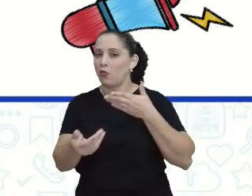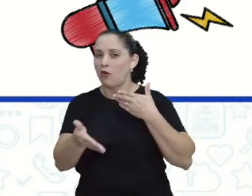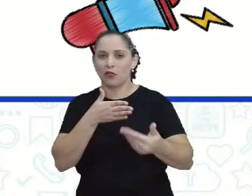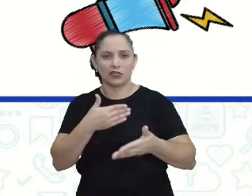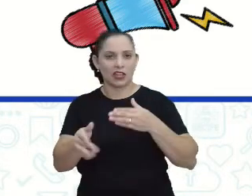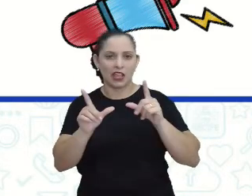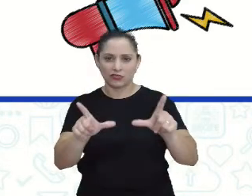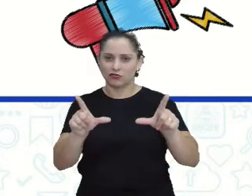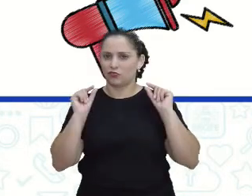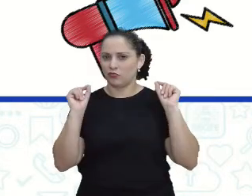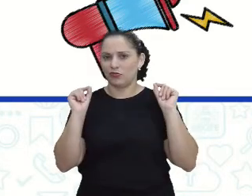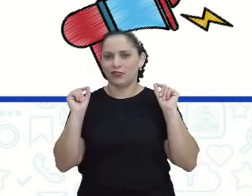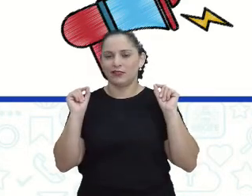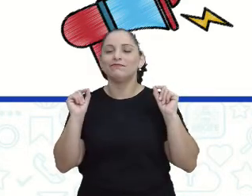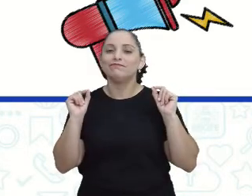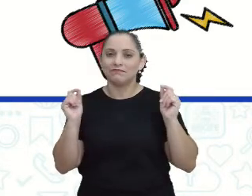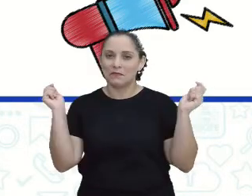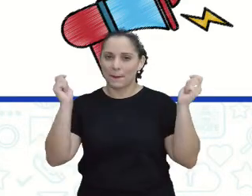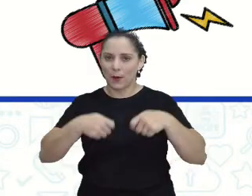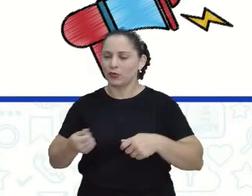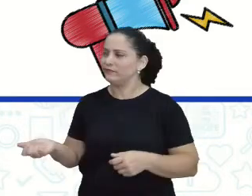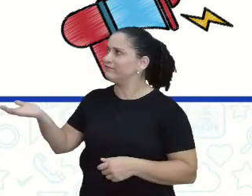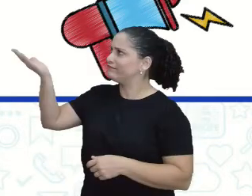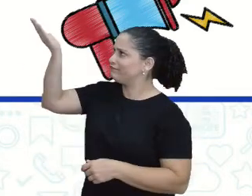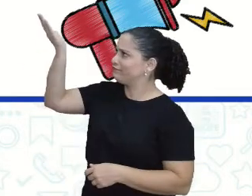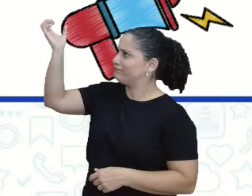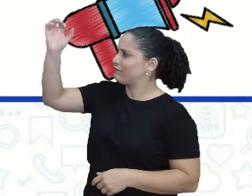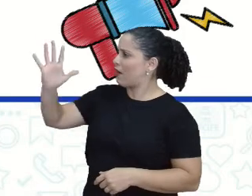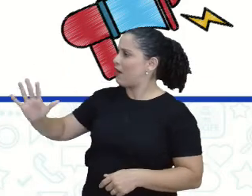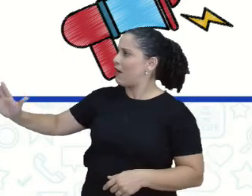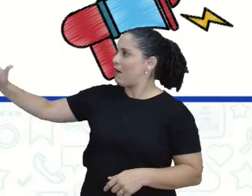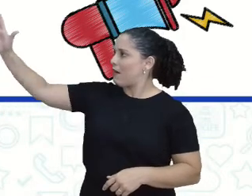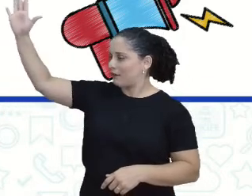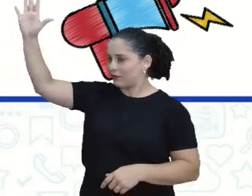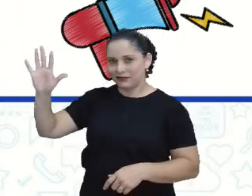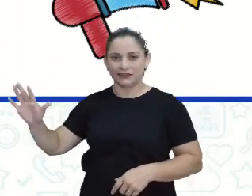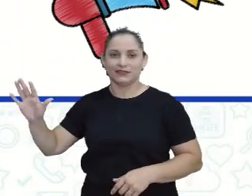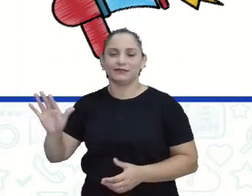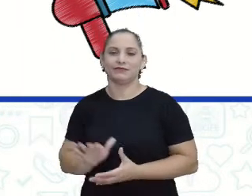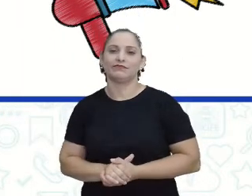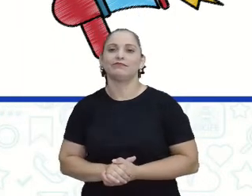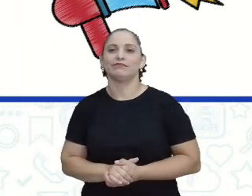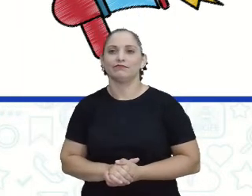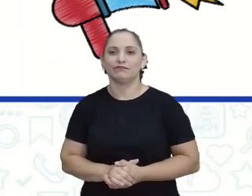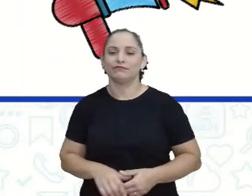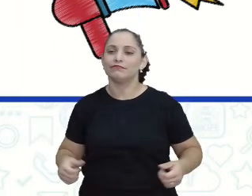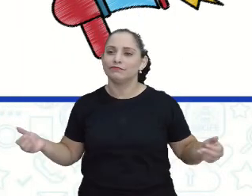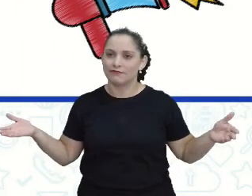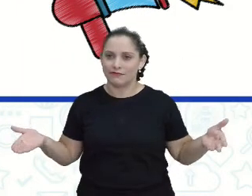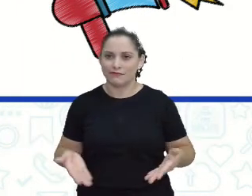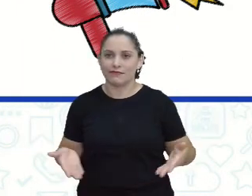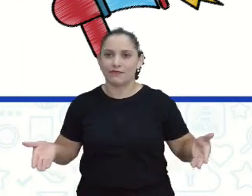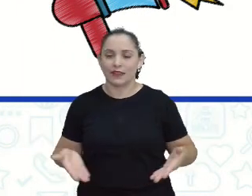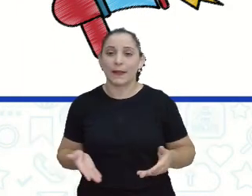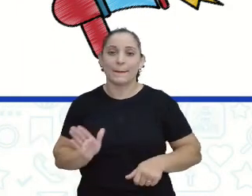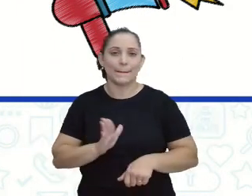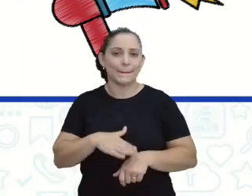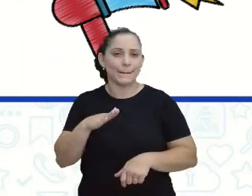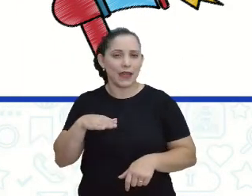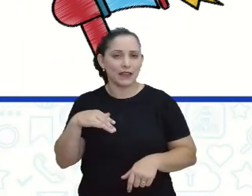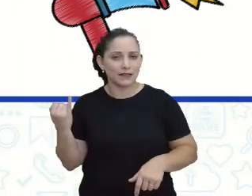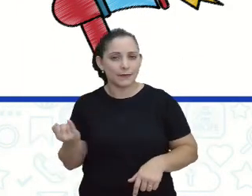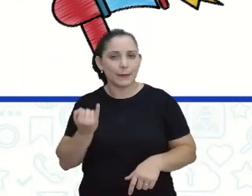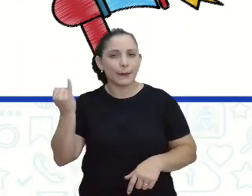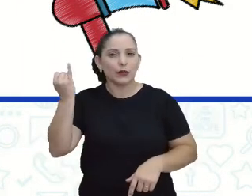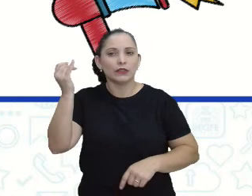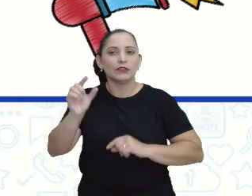qualquer uma dessas letras aí, sem distinção alguma, tá certo? No primeiro momento, é mais interessante que a gente não